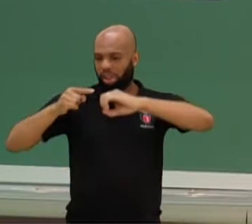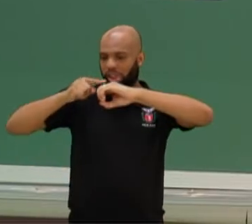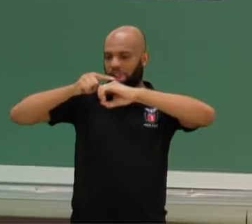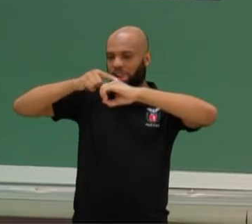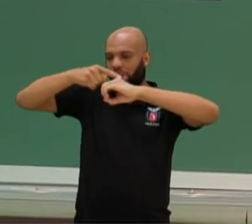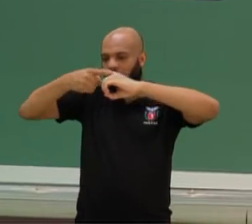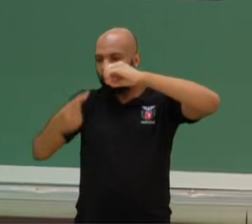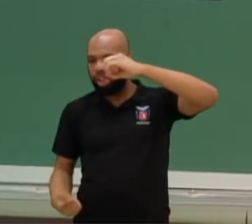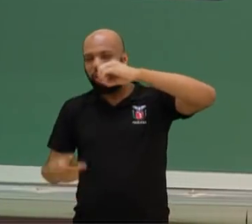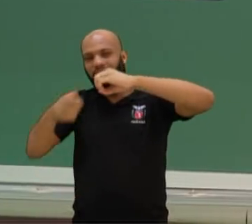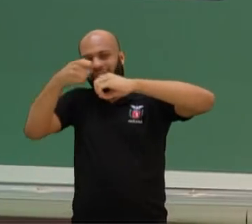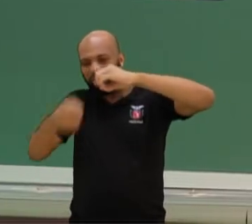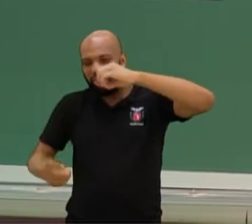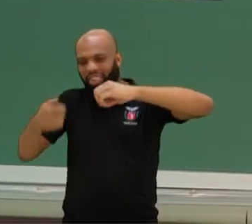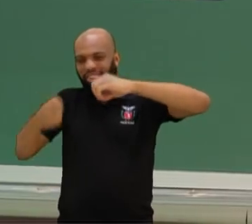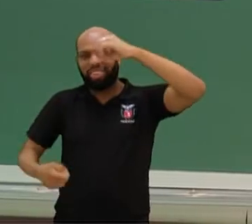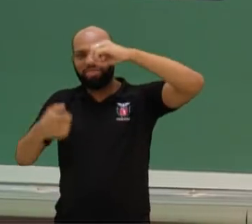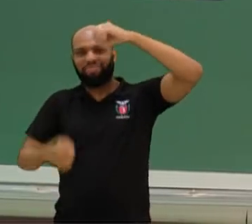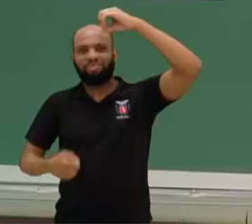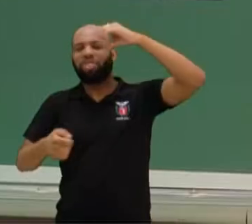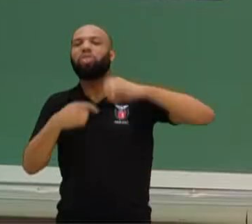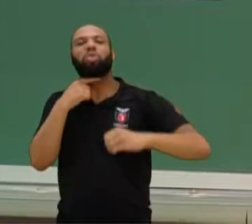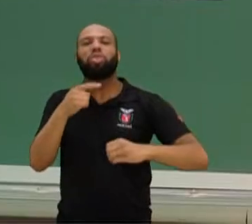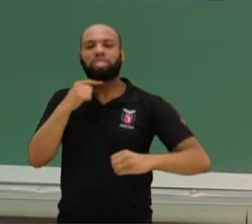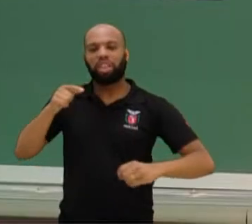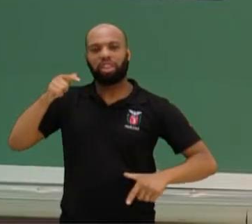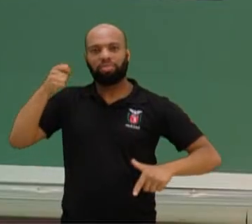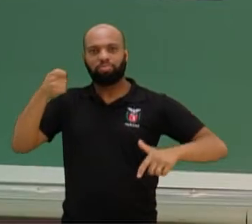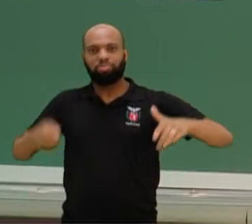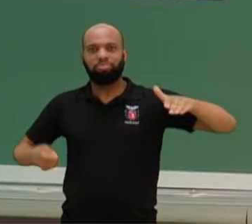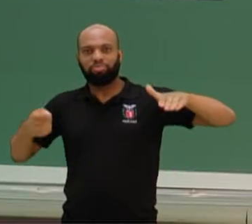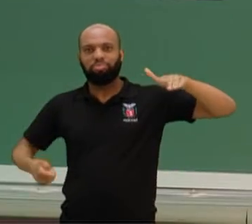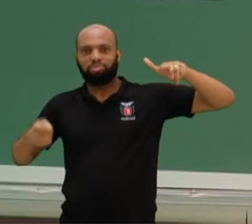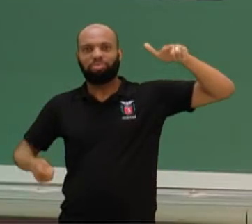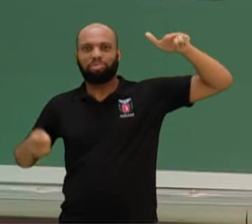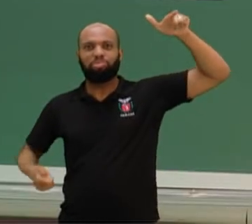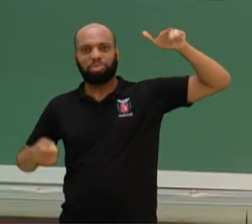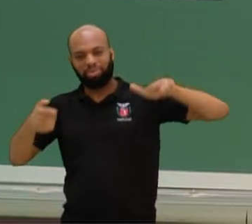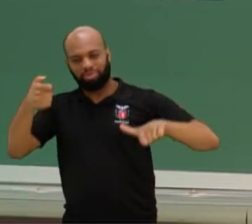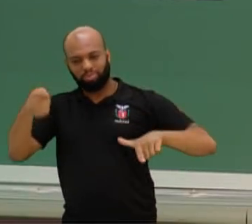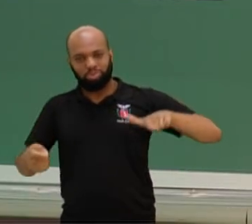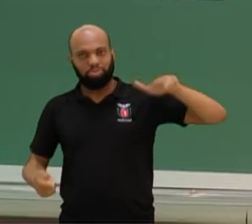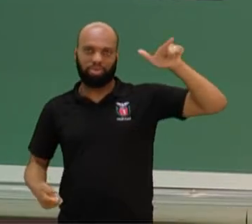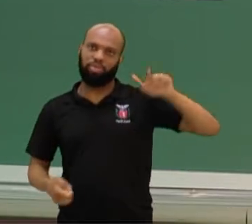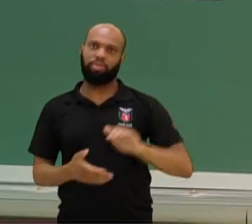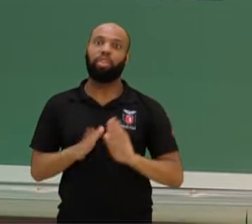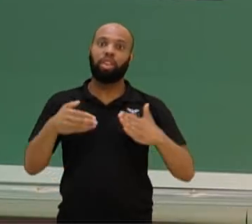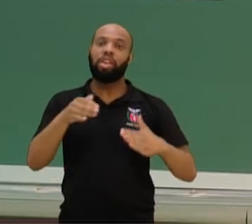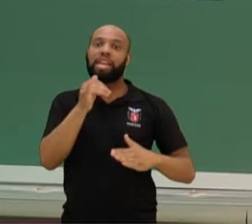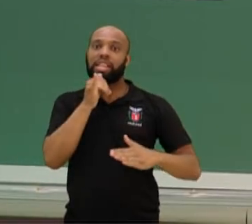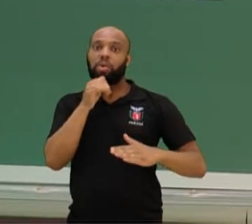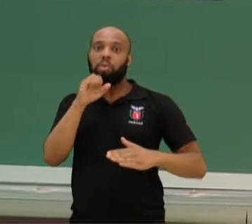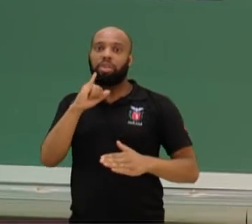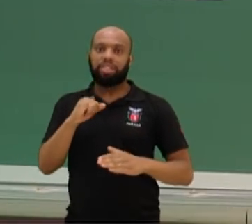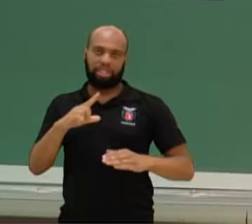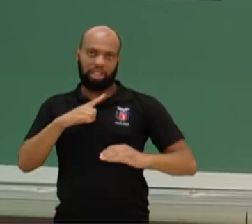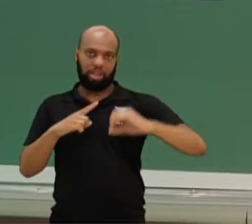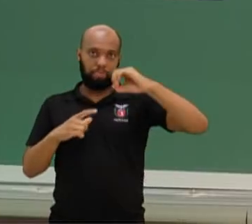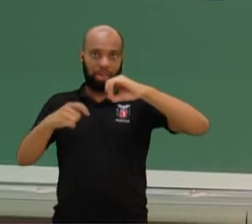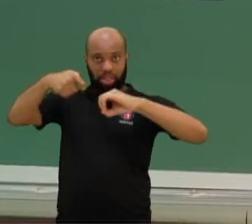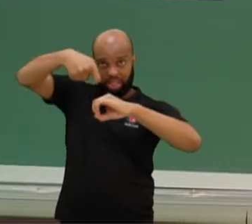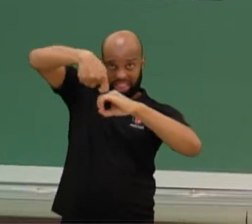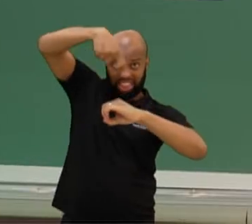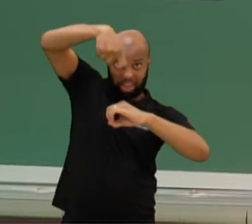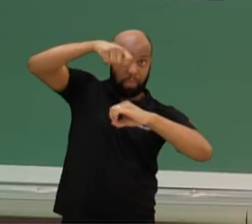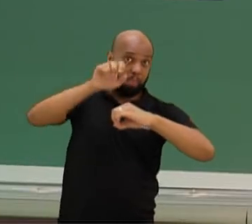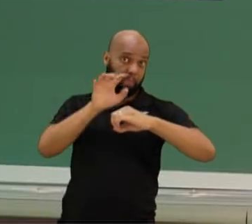que impossível dela erguer isso. Então a roldana, quando ela está fixa lá sobre o teto, ela facilita muito a realização